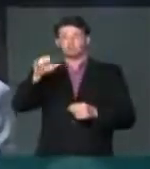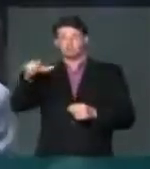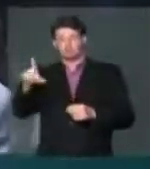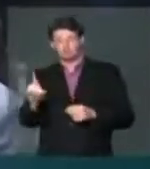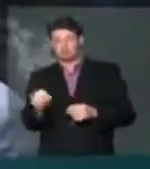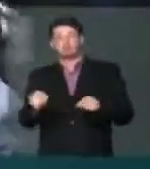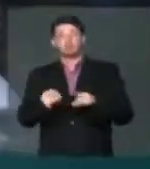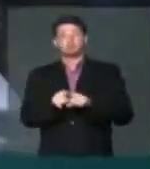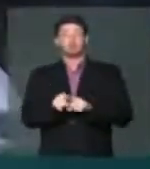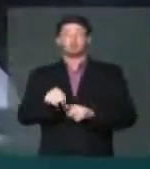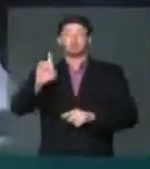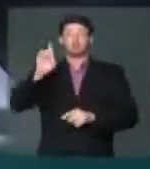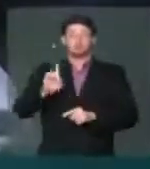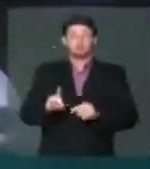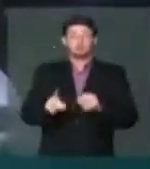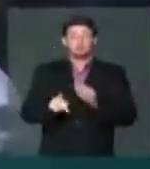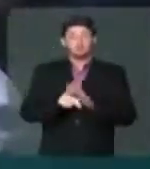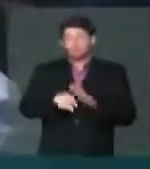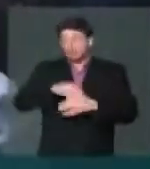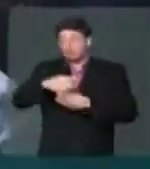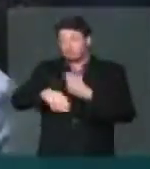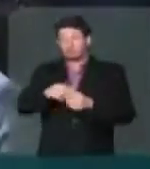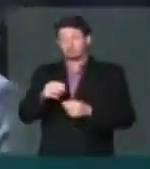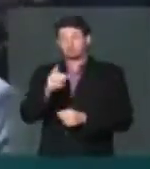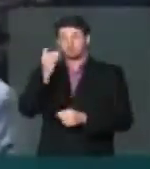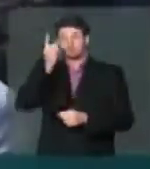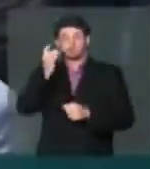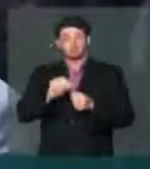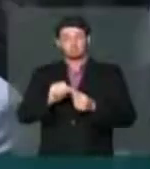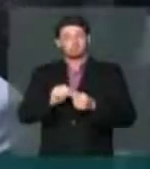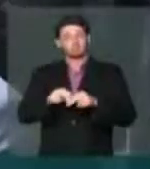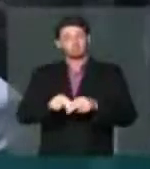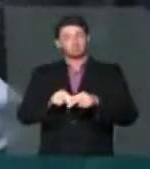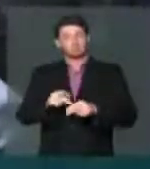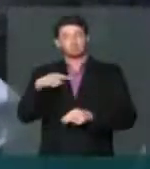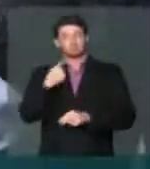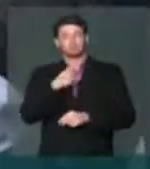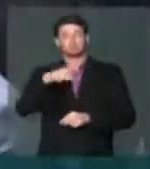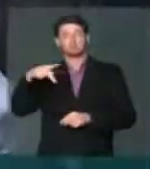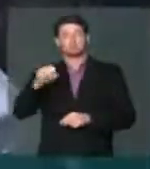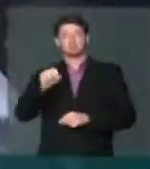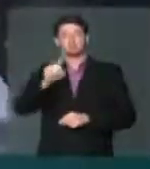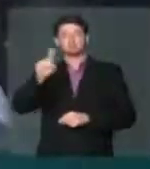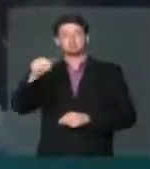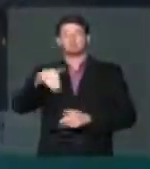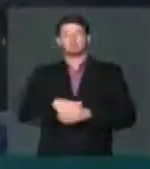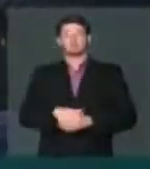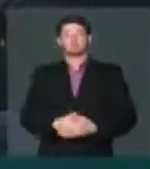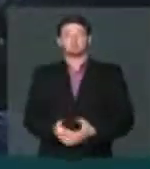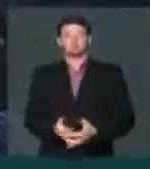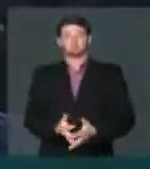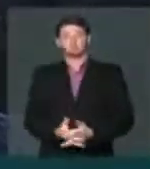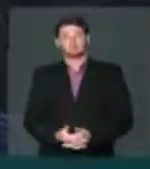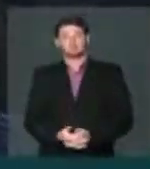lá tirar o dinheiro da lambança que a presidente Dilma fez. Por isso a bancada do PPS vota não, senhor presidente. Como vota o